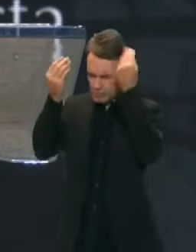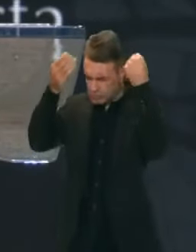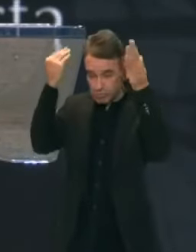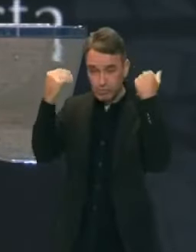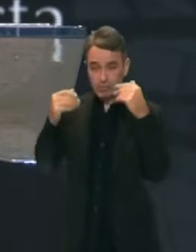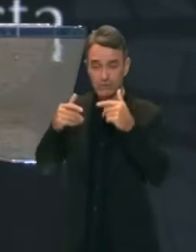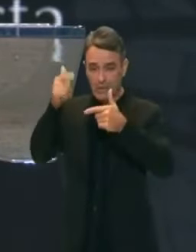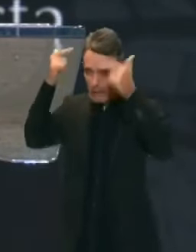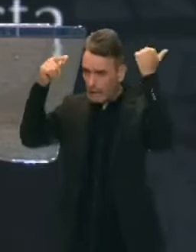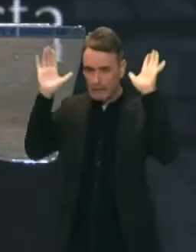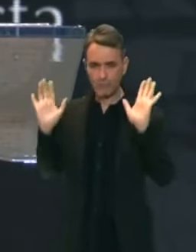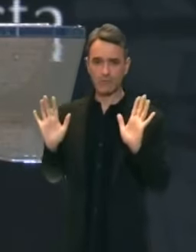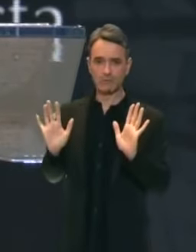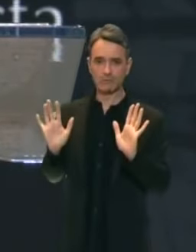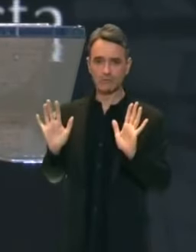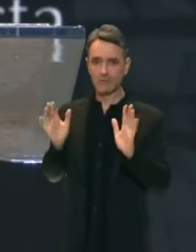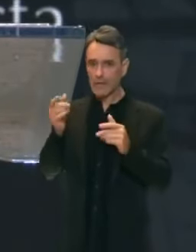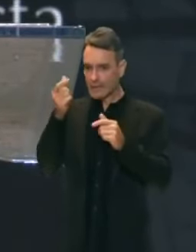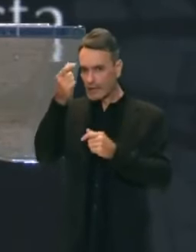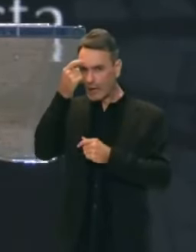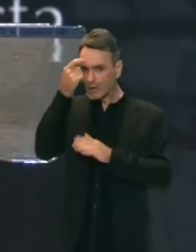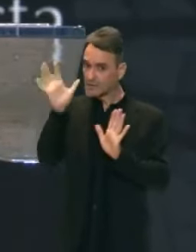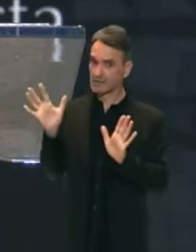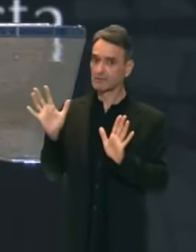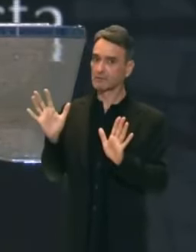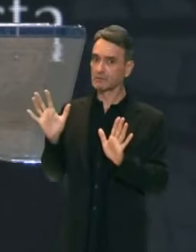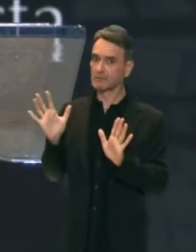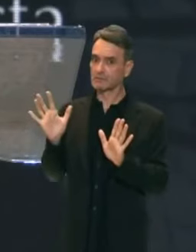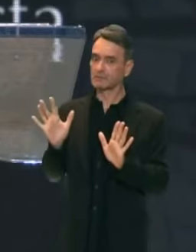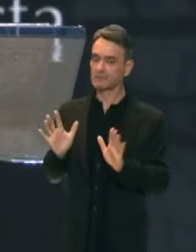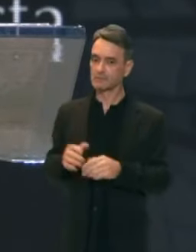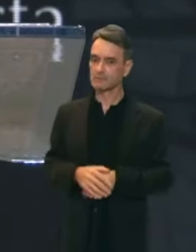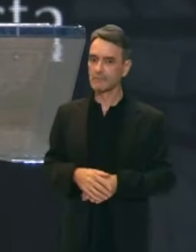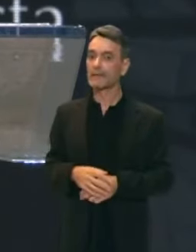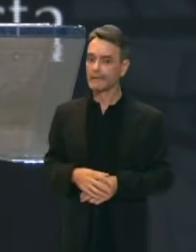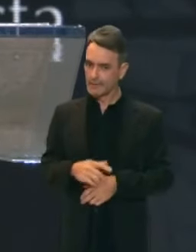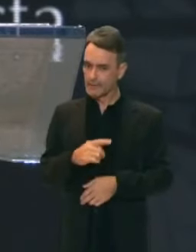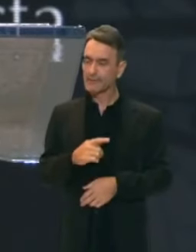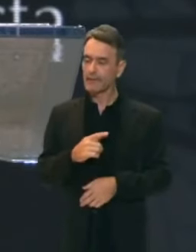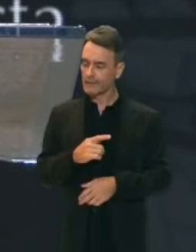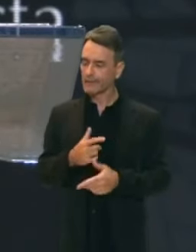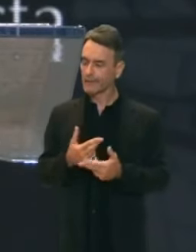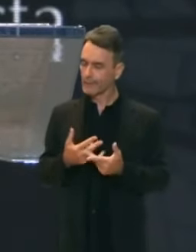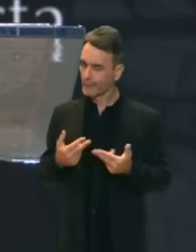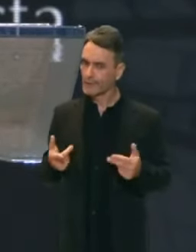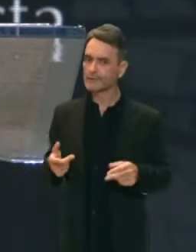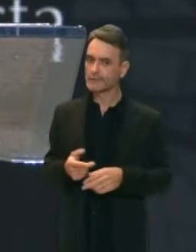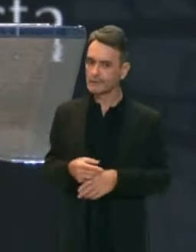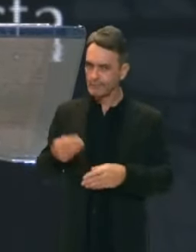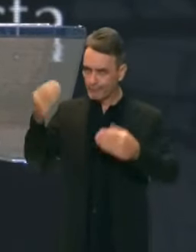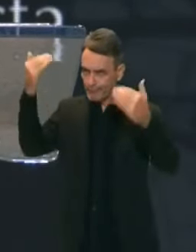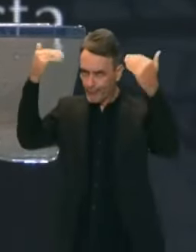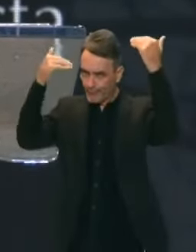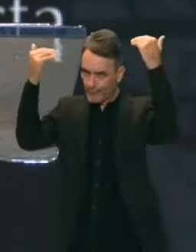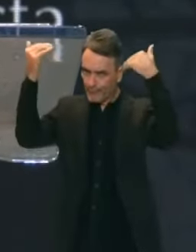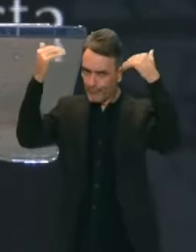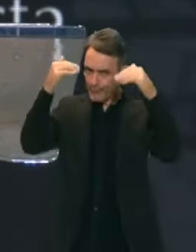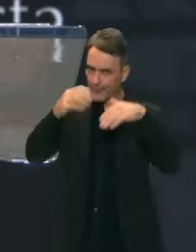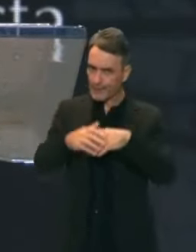temos coisas que não vêm de Deus em nós, hein? Puxa vida. Isso é tão triste, gente. Eu fico